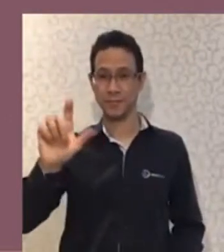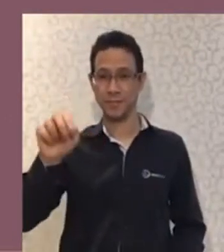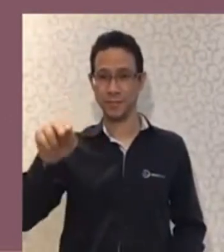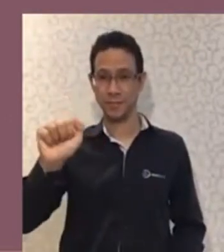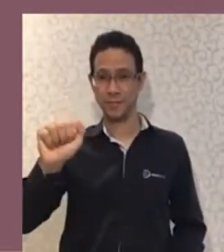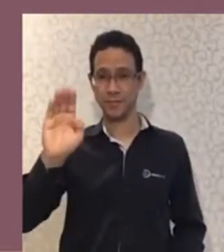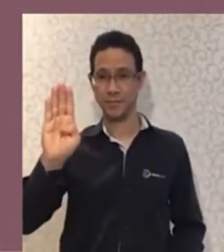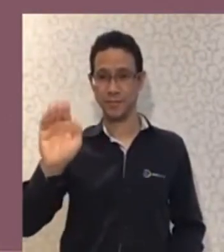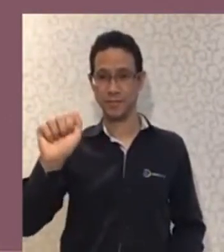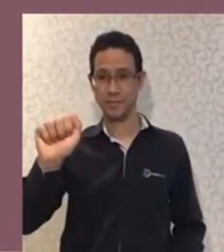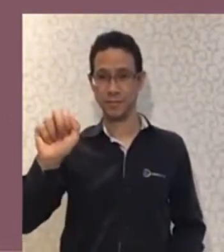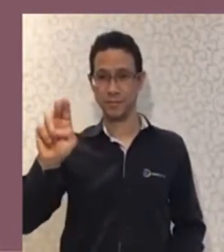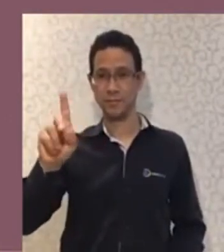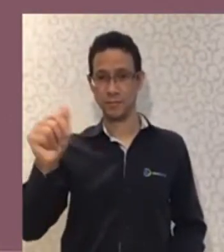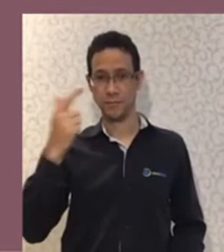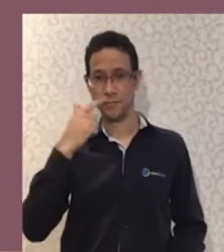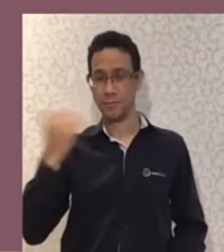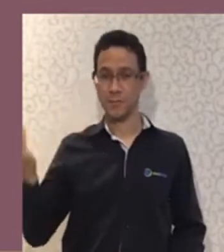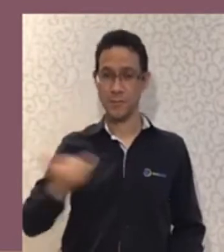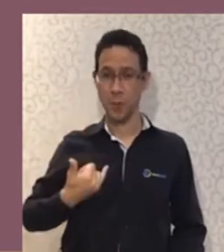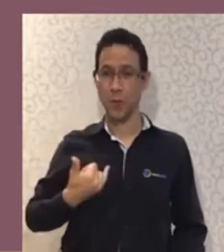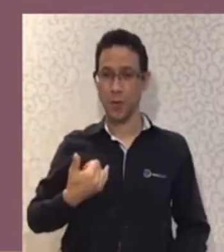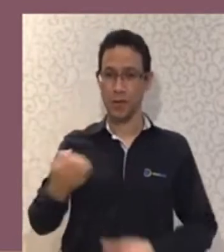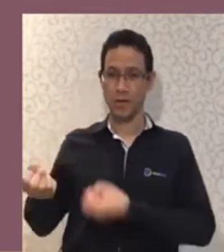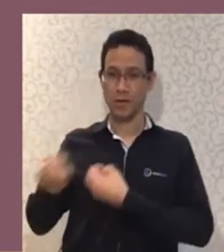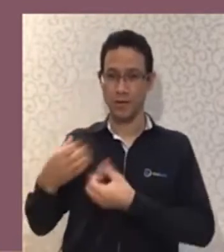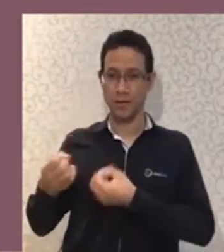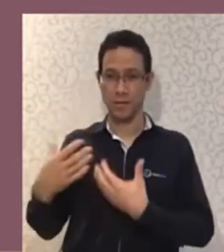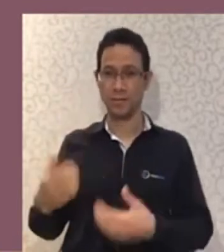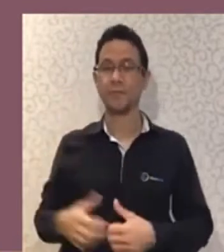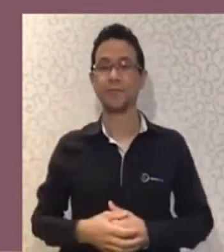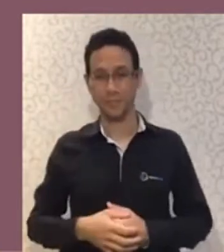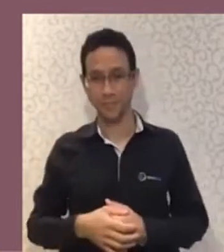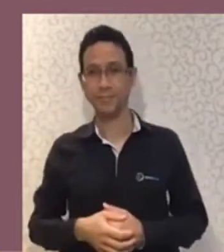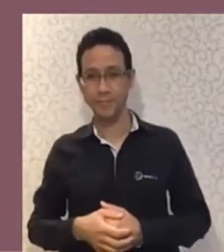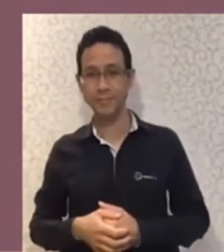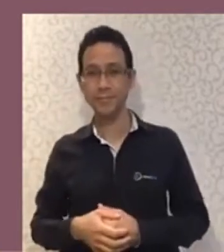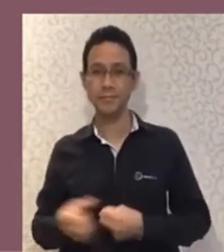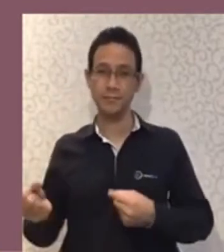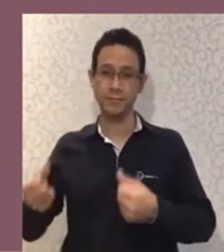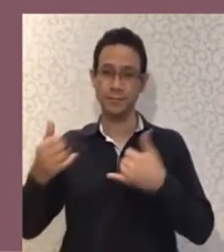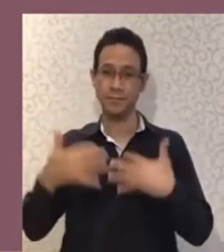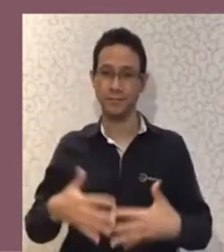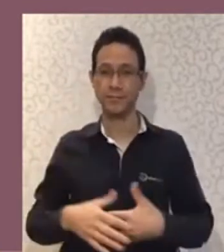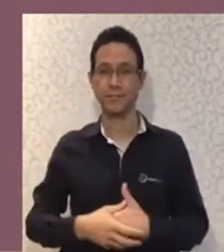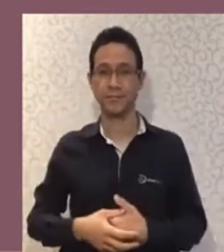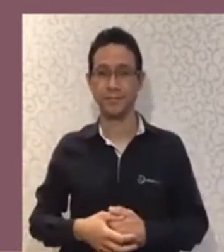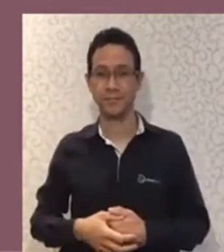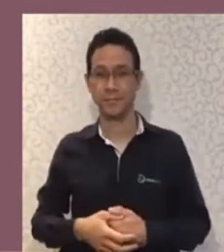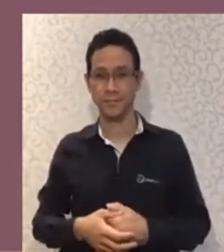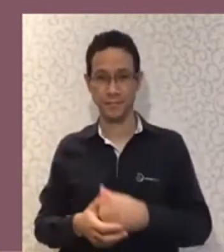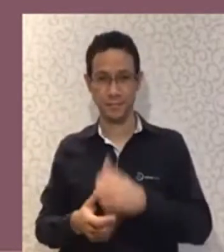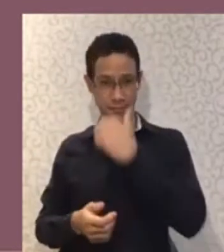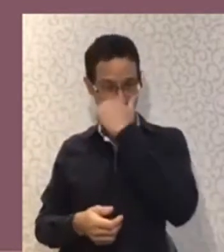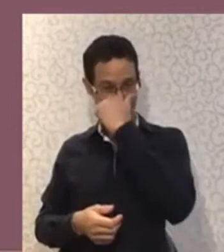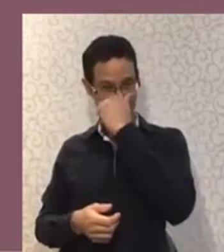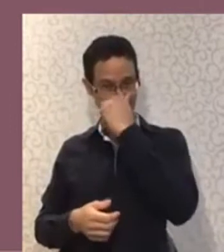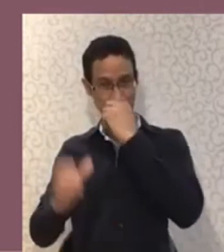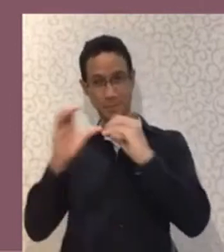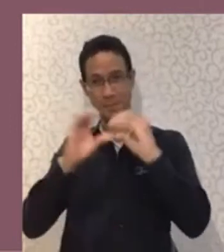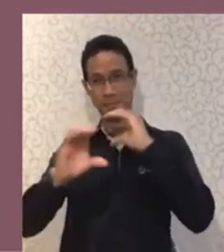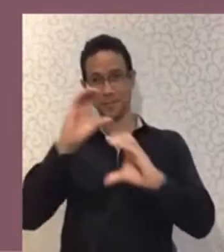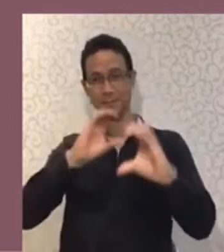ensinou uma vez esse canto dentro de um coletivo chamado Gambu Dance. Então, queria abrir minha fala com ele. Aô, quem cole no qua,